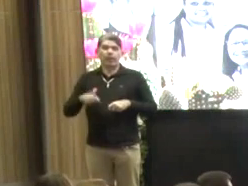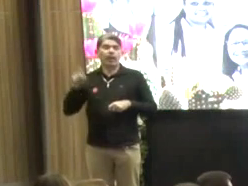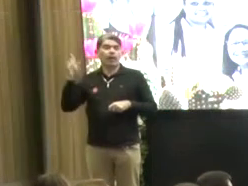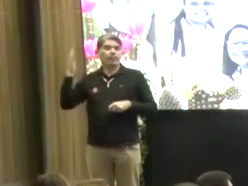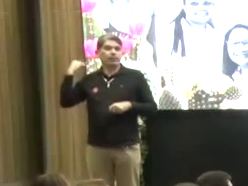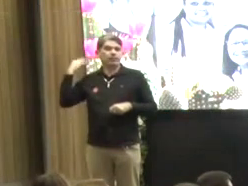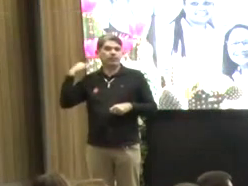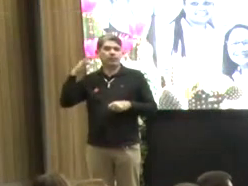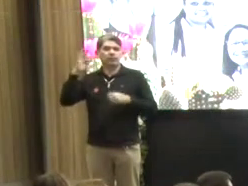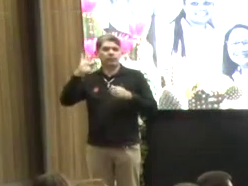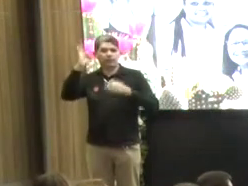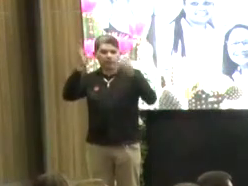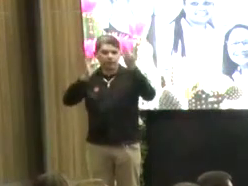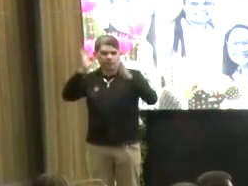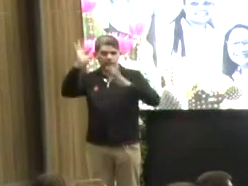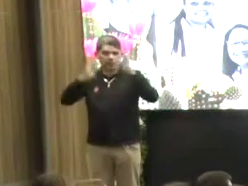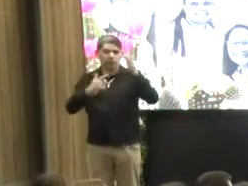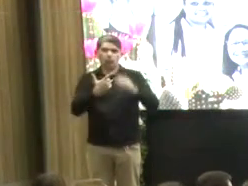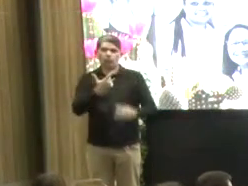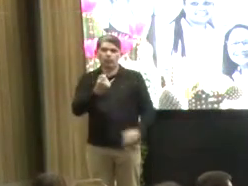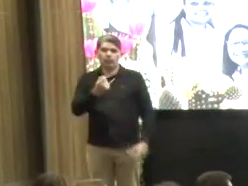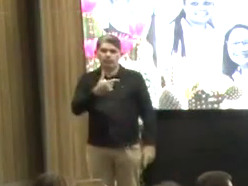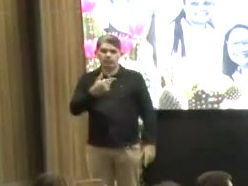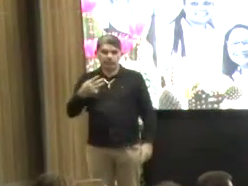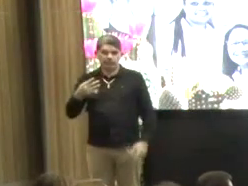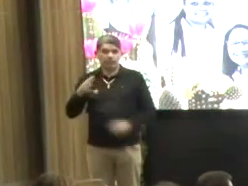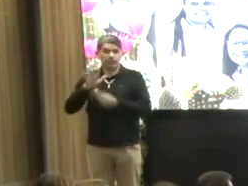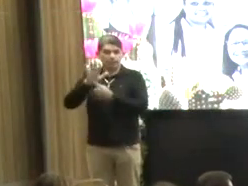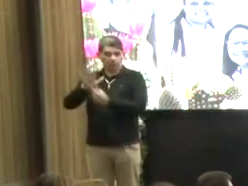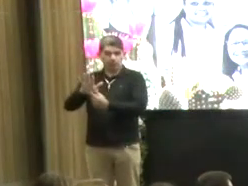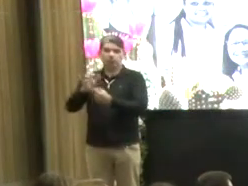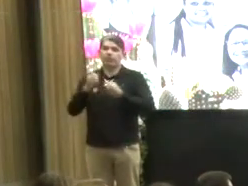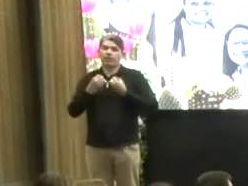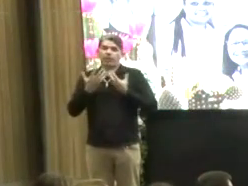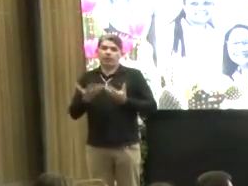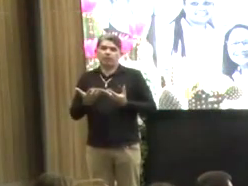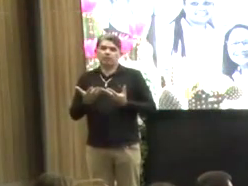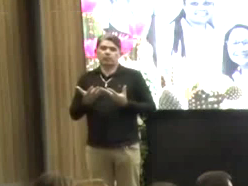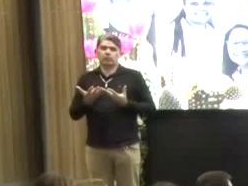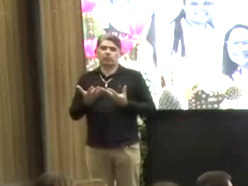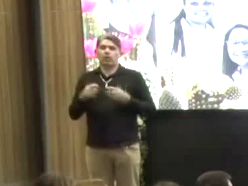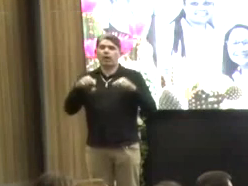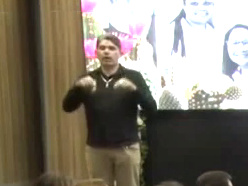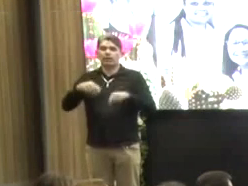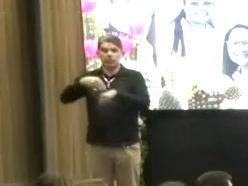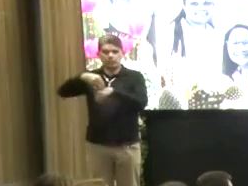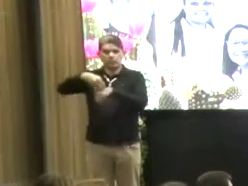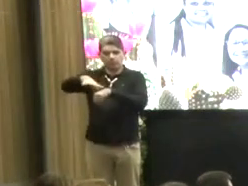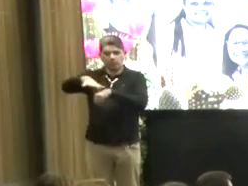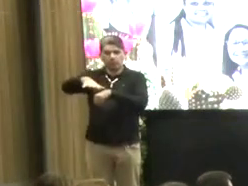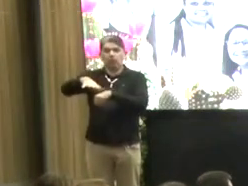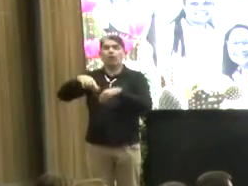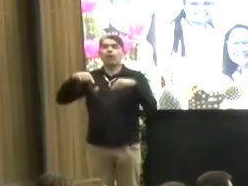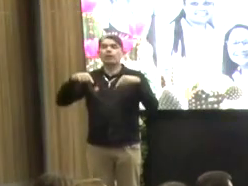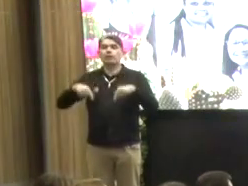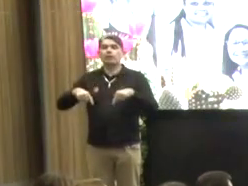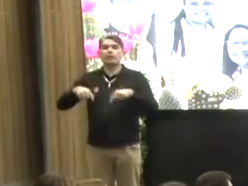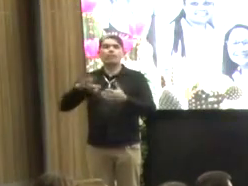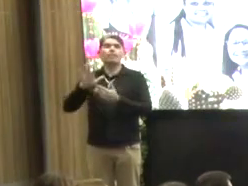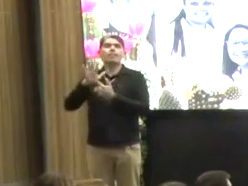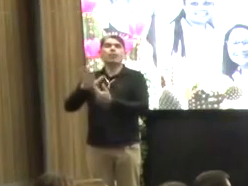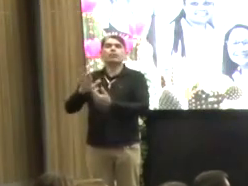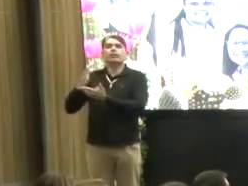de 2023 para que a gente pudesse expor aqui e trazendo esse paralelo entre a negação e